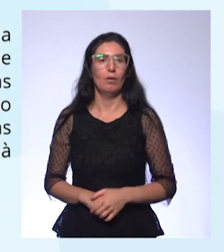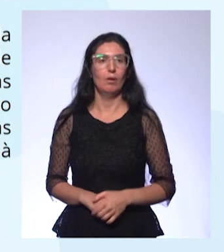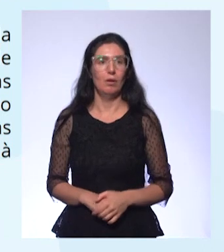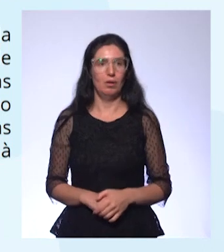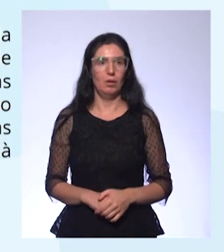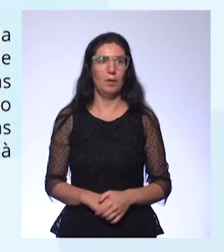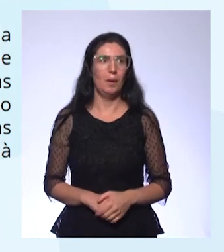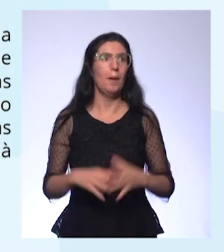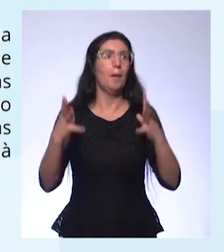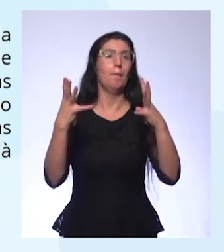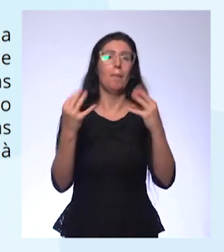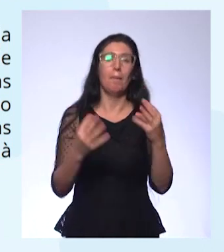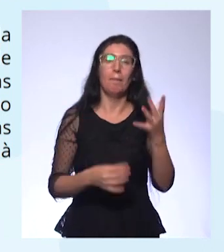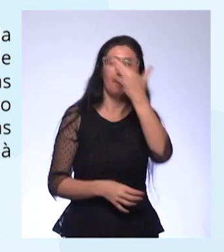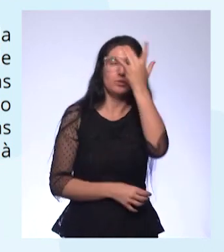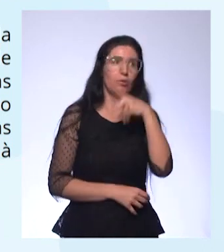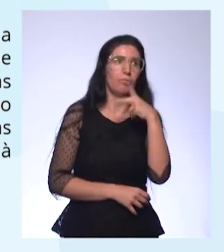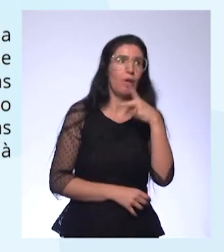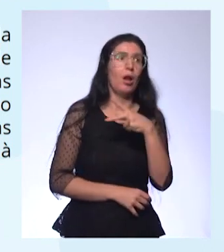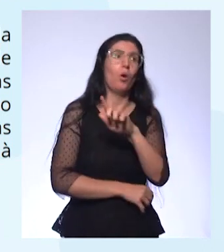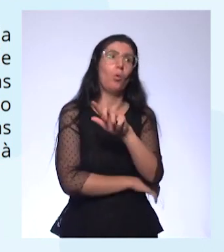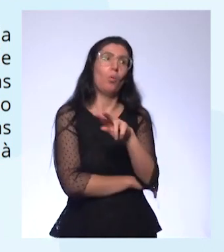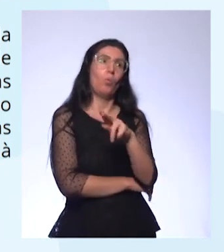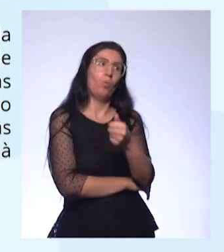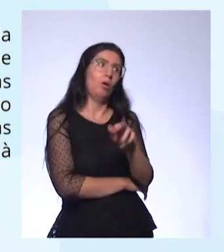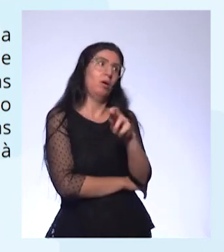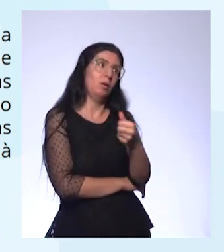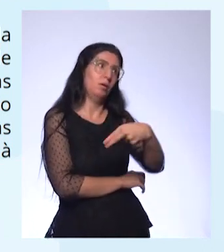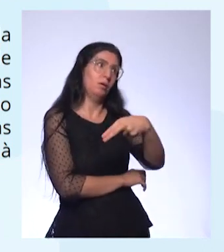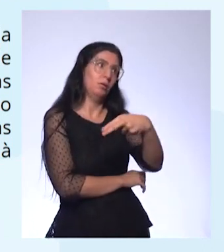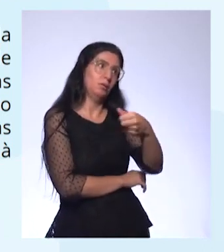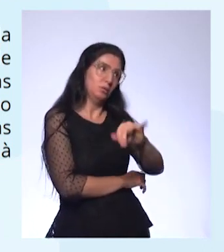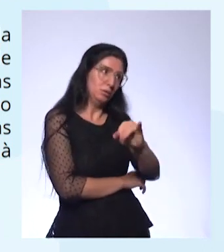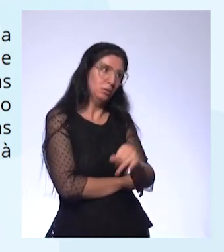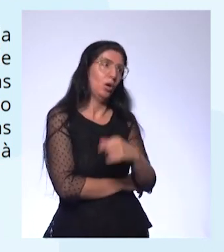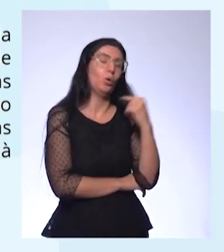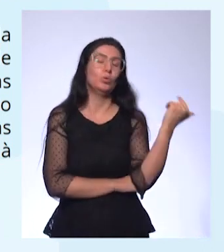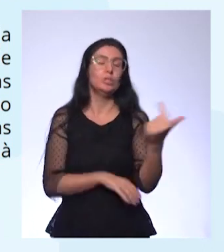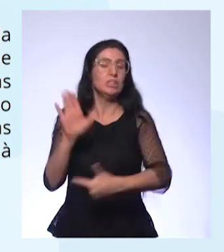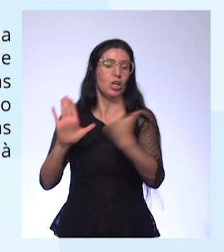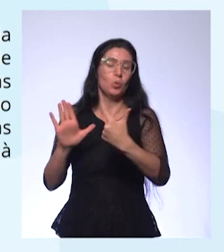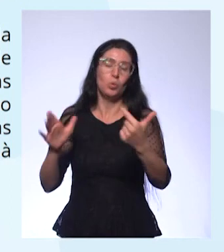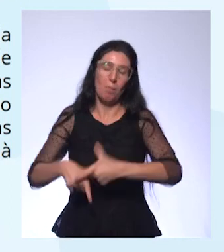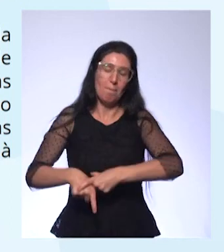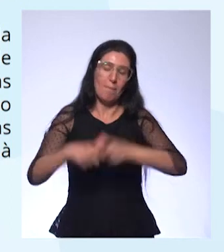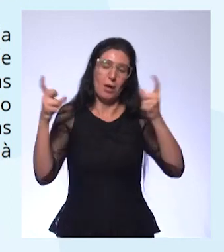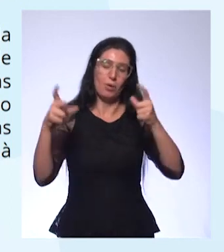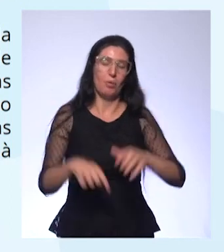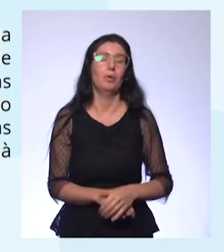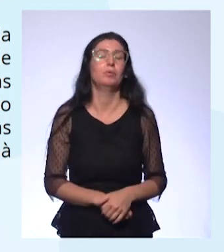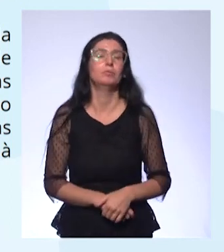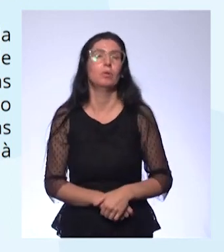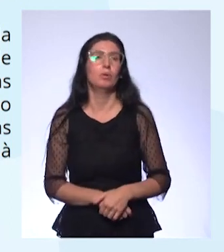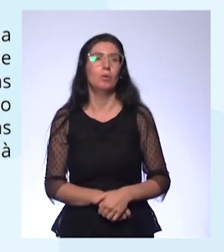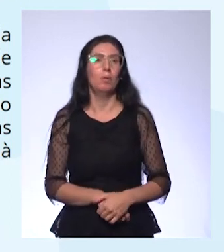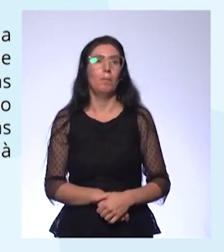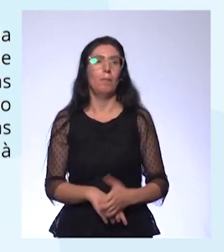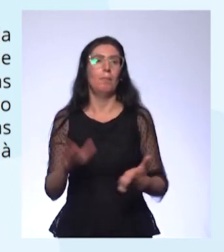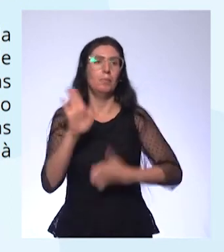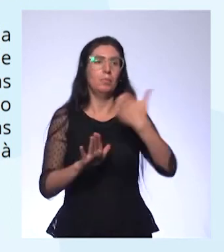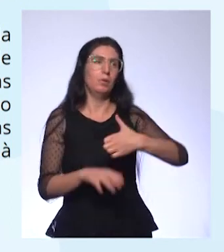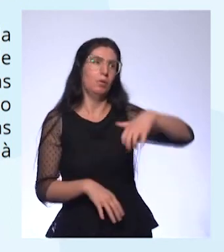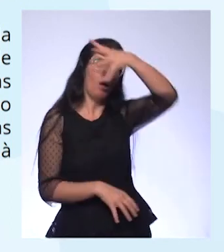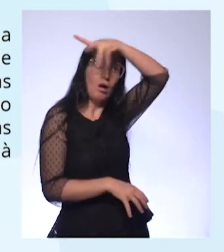Né, muitos falam aí do aquífero Guarani, o aquífero Guarani é o segundo maior. O primeiro aí é o aquífero que está na região da Amazônia. Aí. Tem